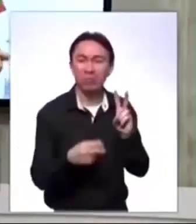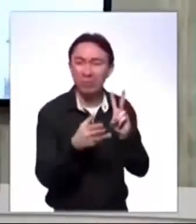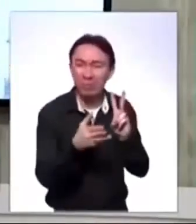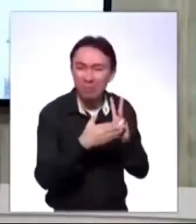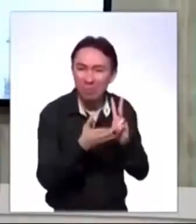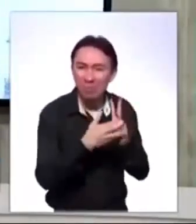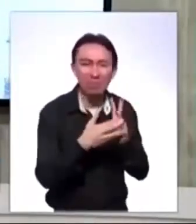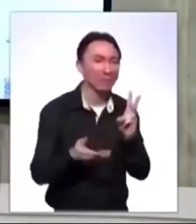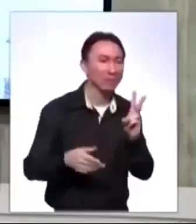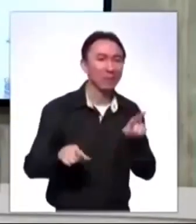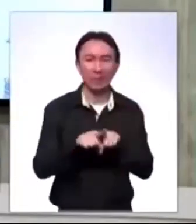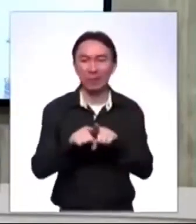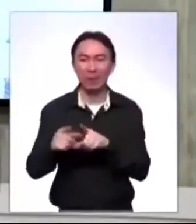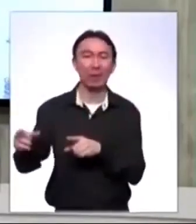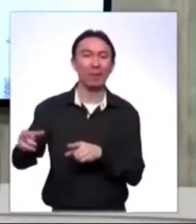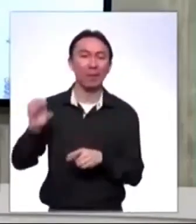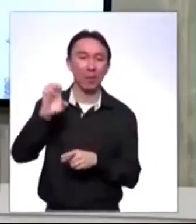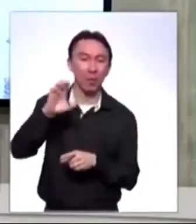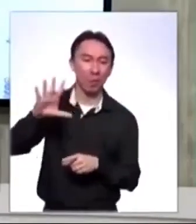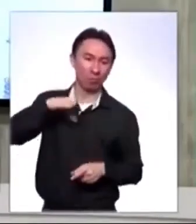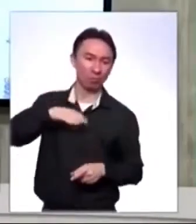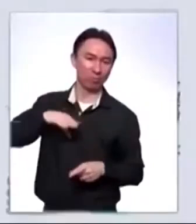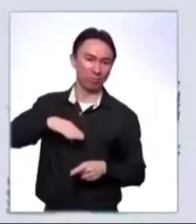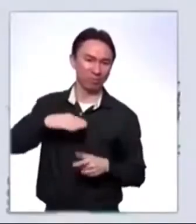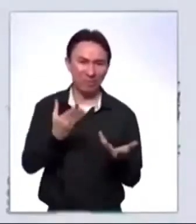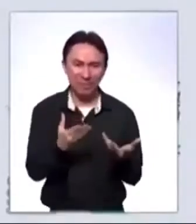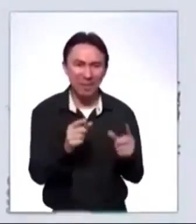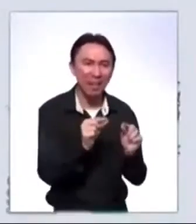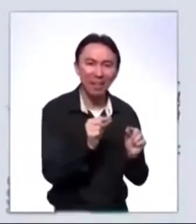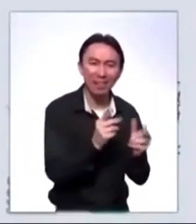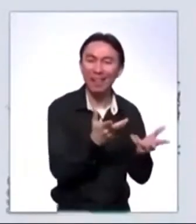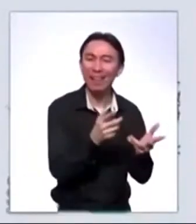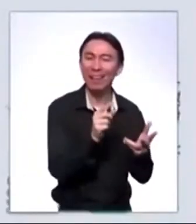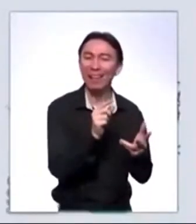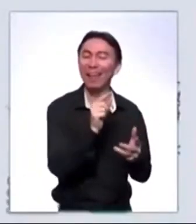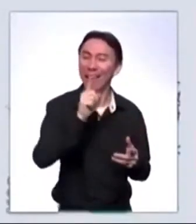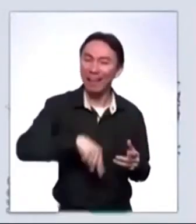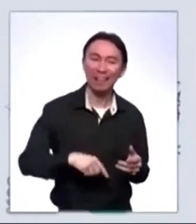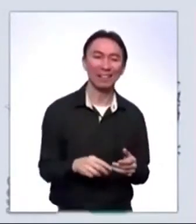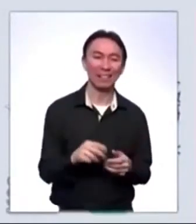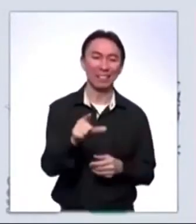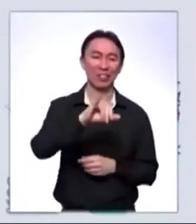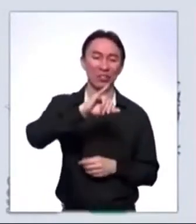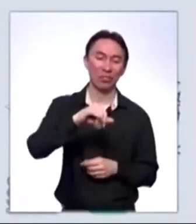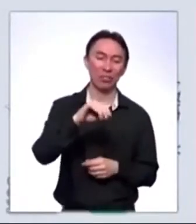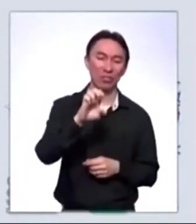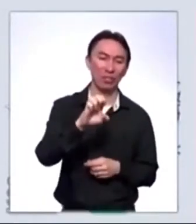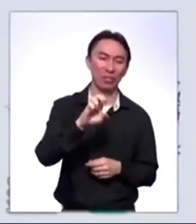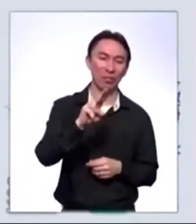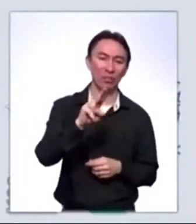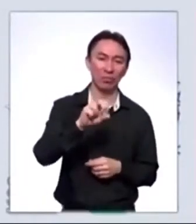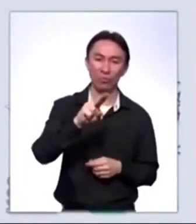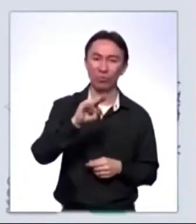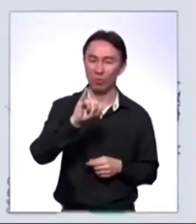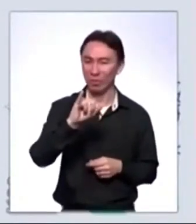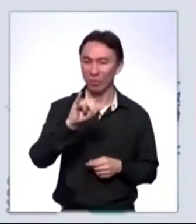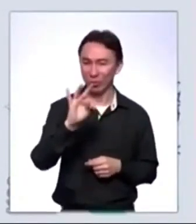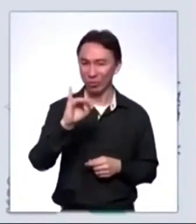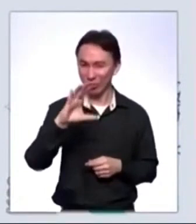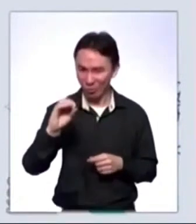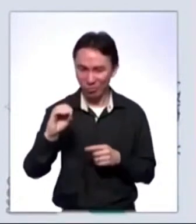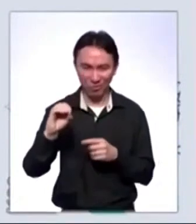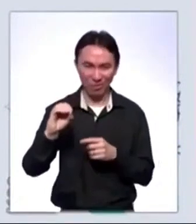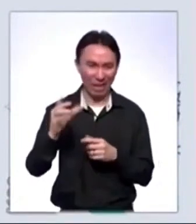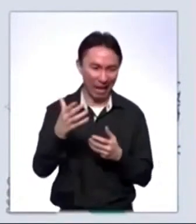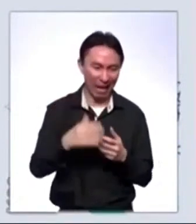Vai ter teatro. Quem que vai fazer teatro? O Anchieta. É o teatro jesuítico. Olha lá. Claro que o principal objetivo deles era catequese. É muito